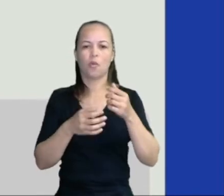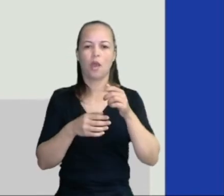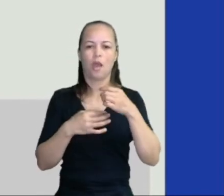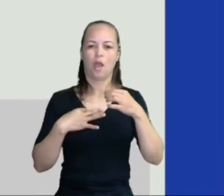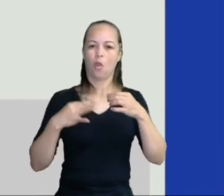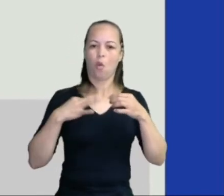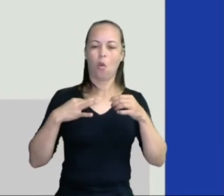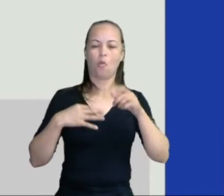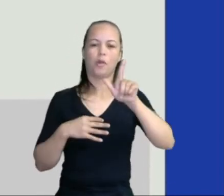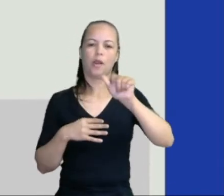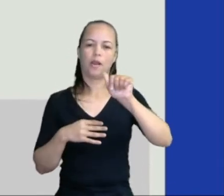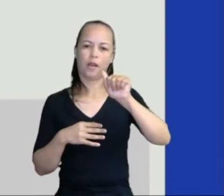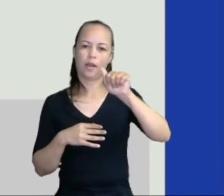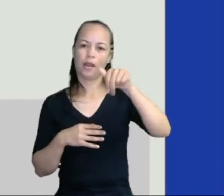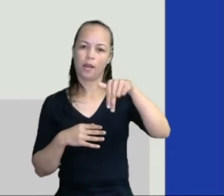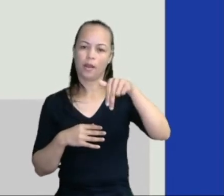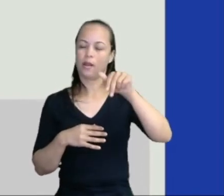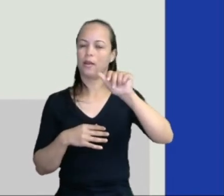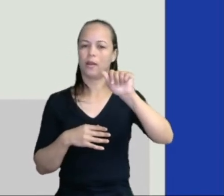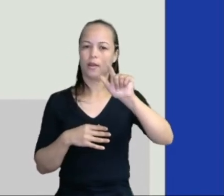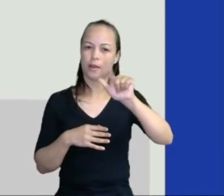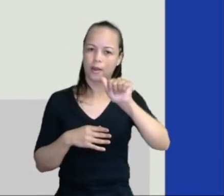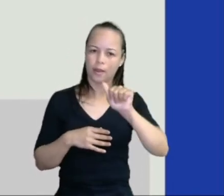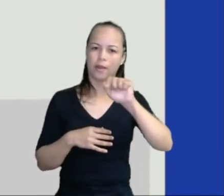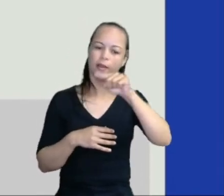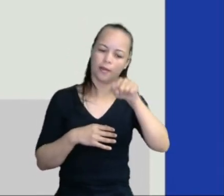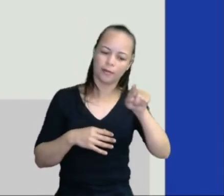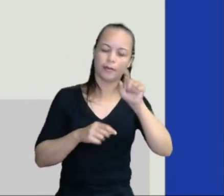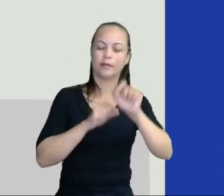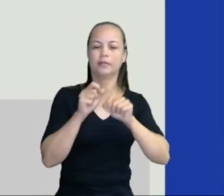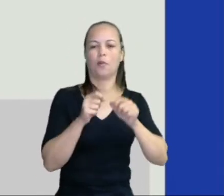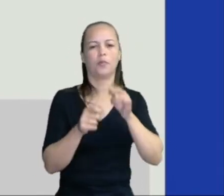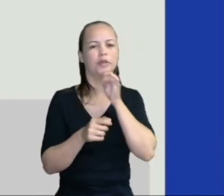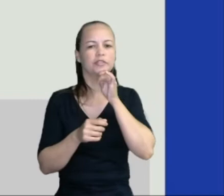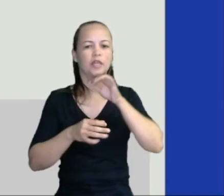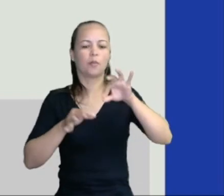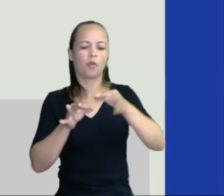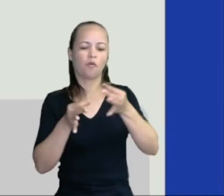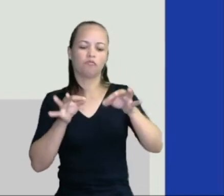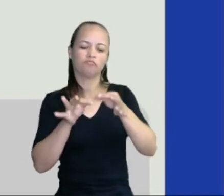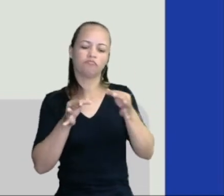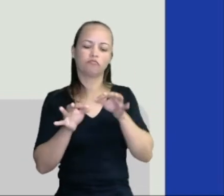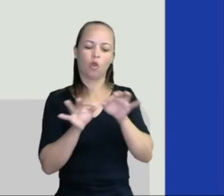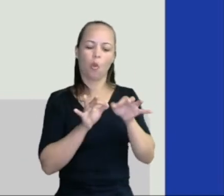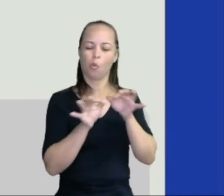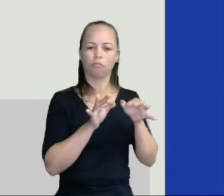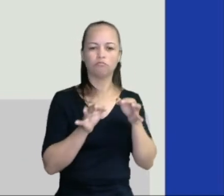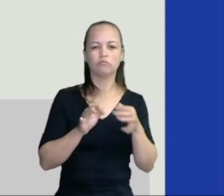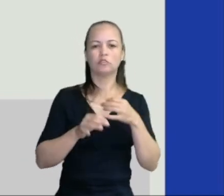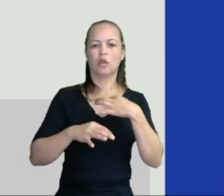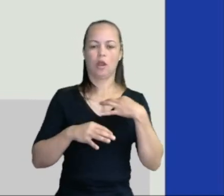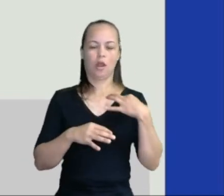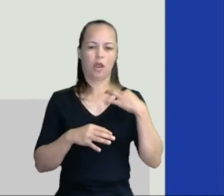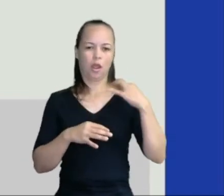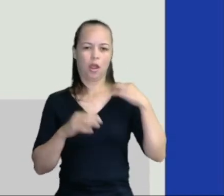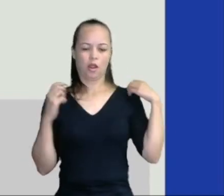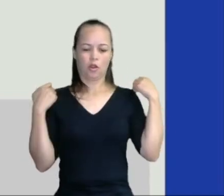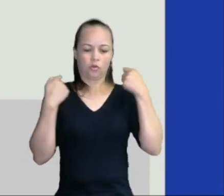para a fabricação do casaco de lã, por exemplo. Então, algumas roupas, como o casaco de lã, elas têm